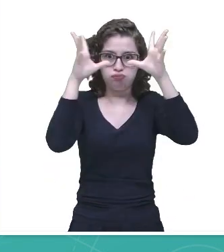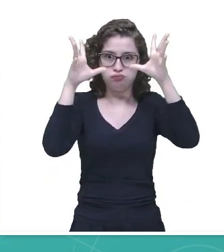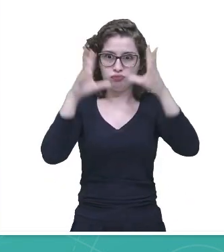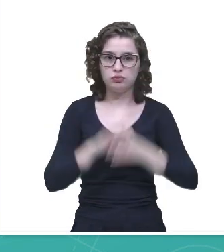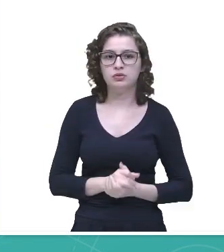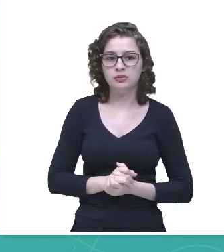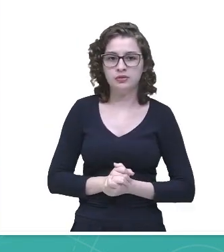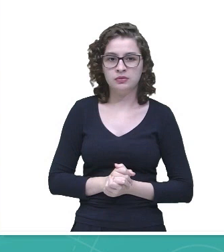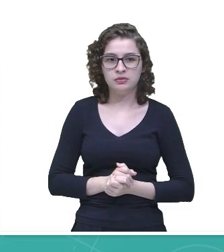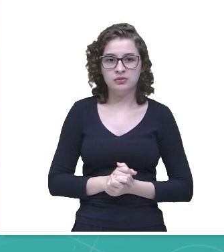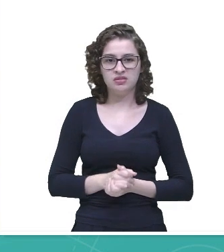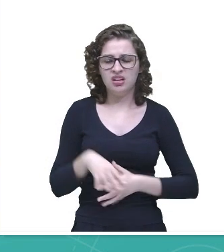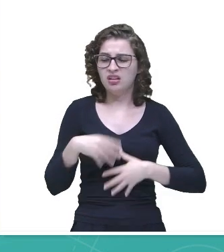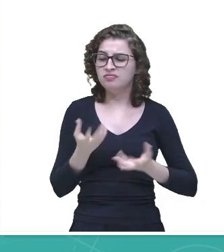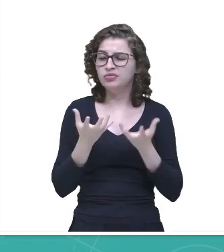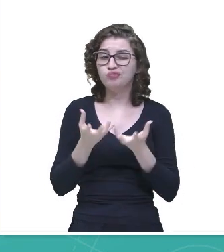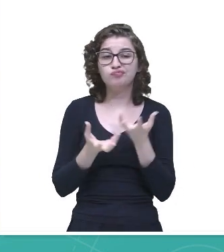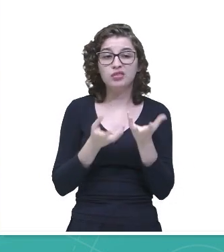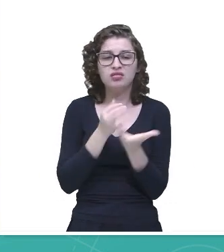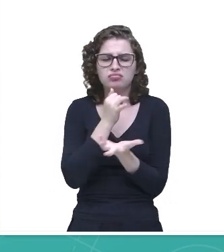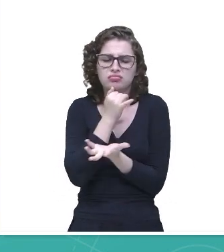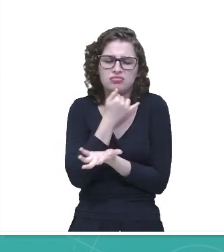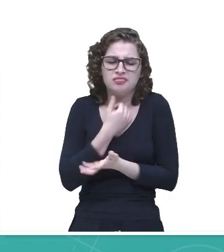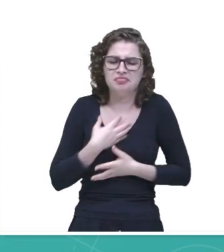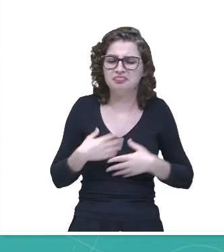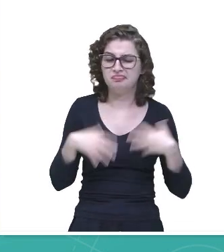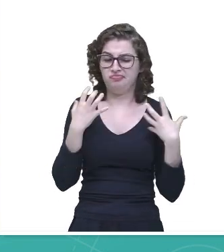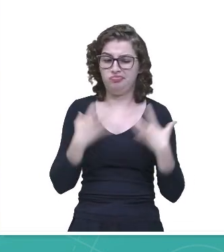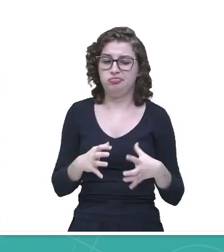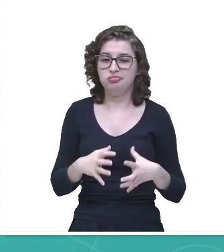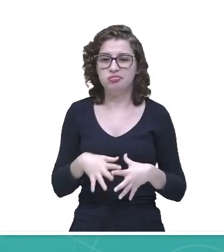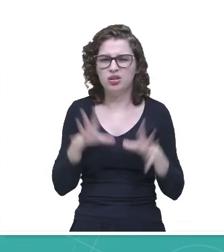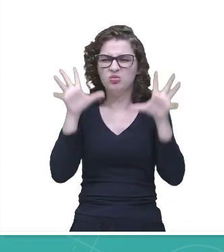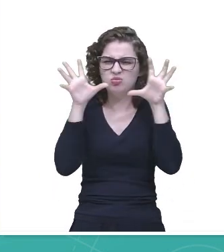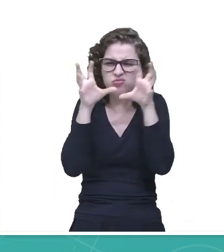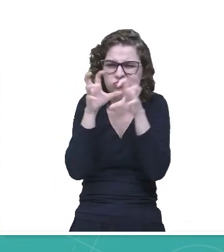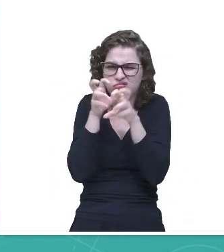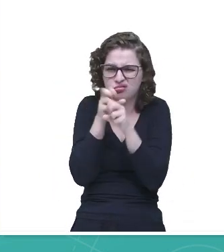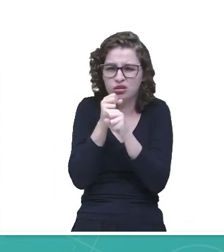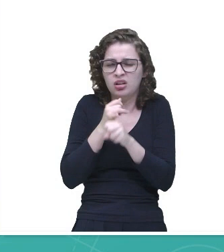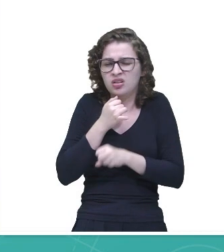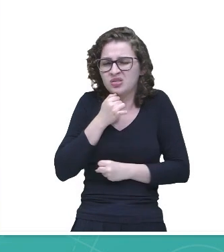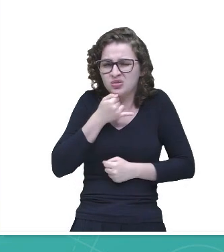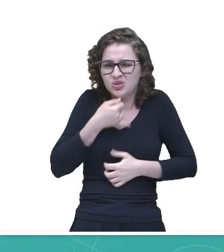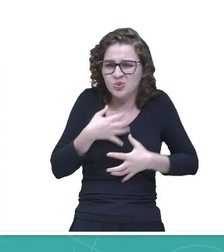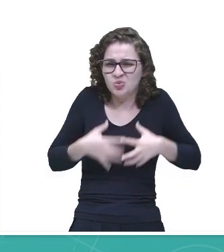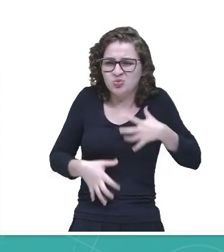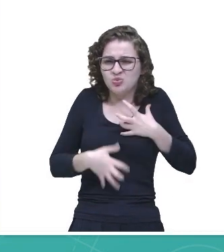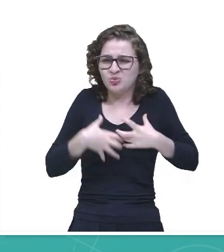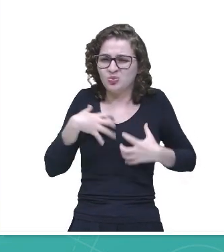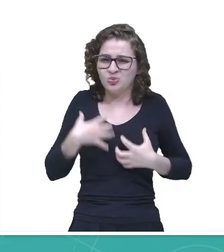pelo patético, trágico e sombrio. Aquela questão da tristeza, da melancolia,